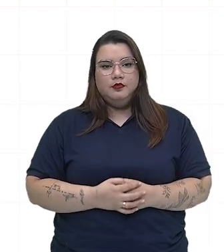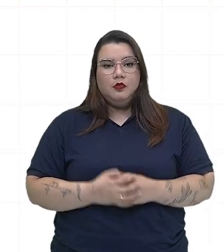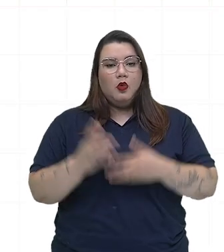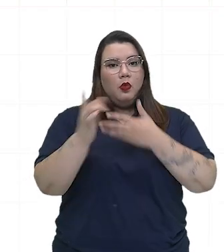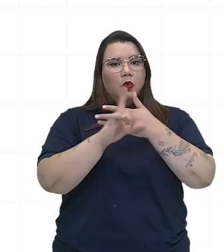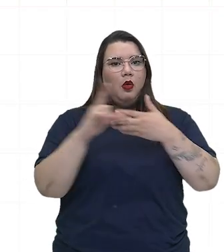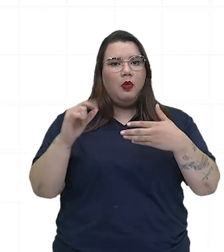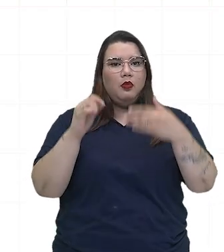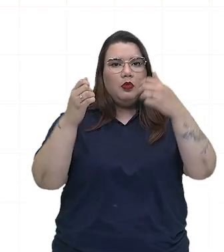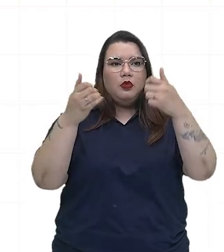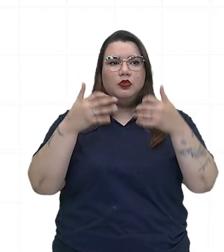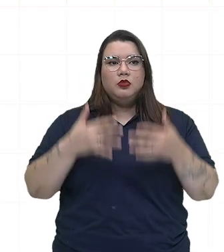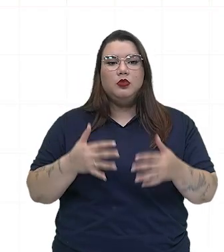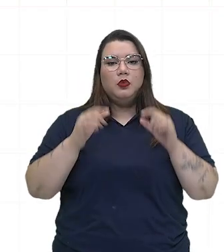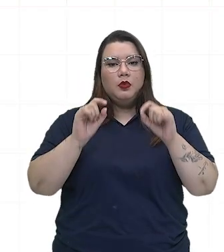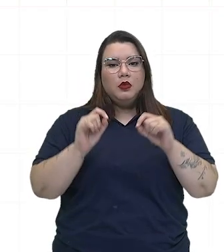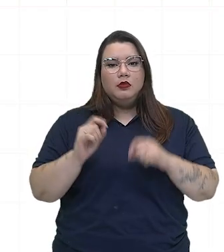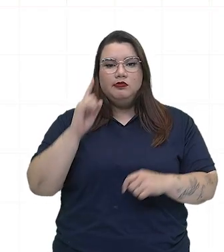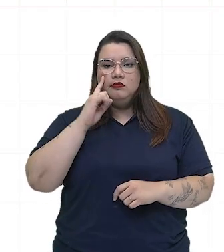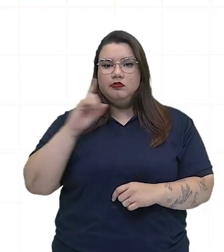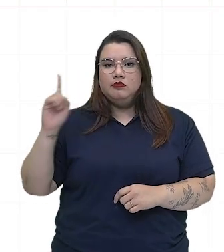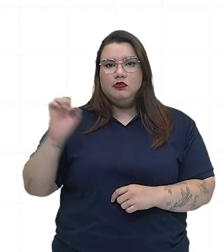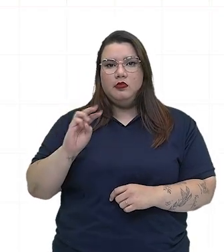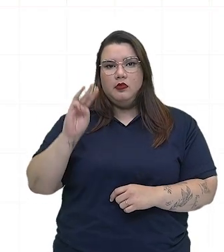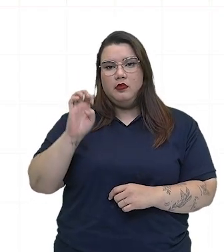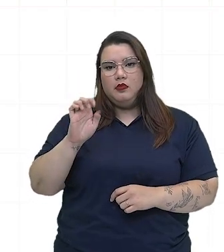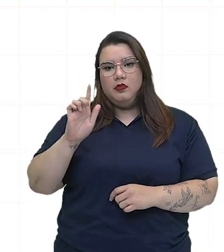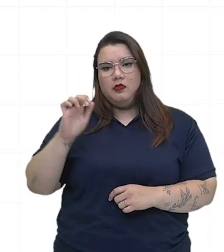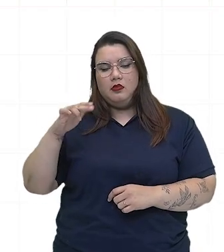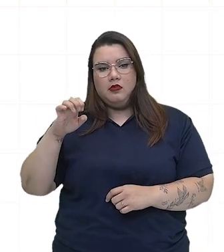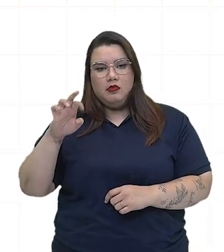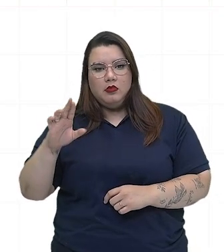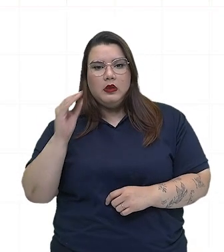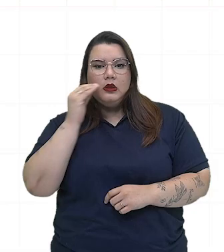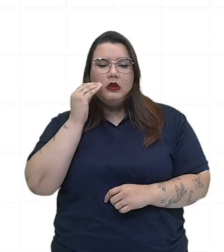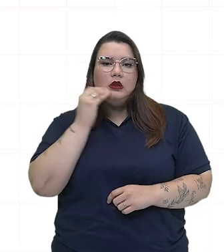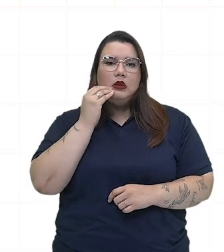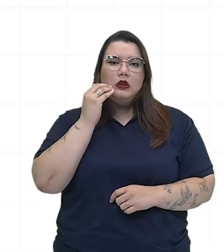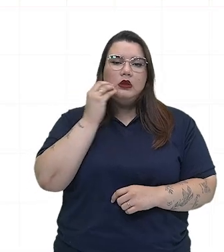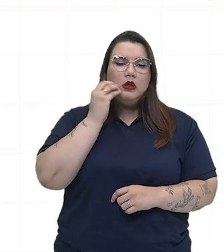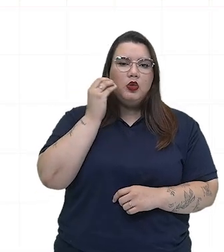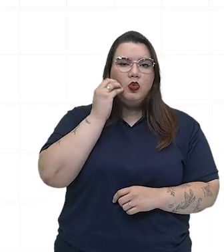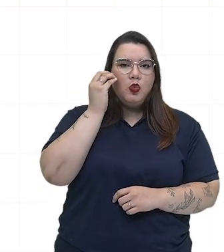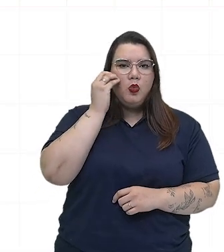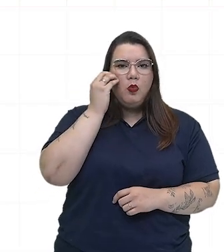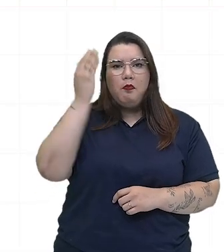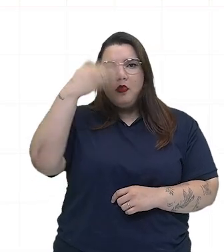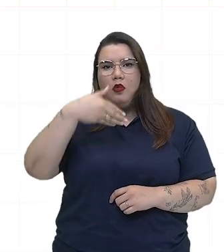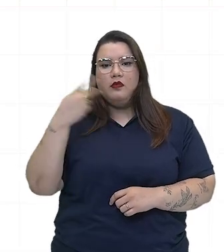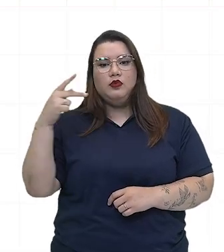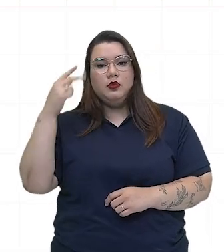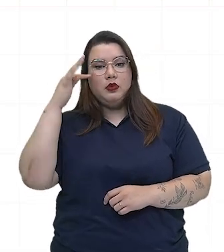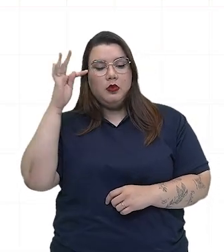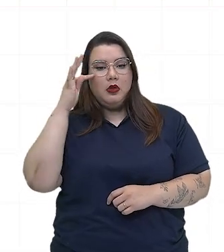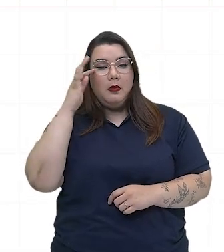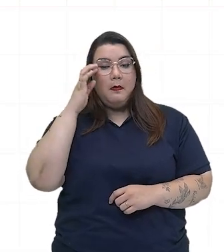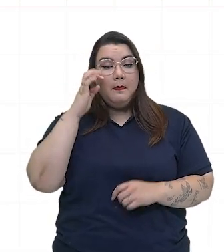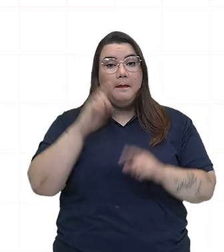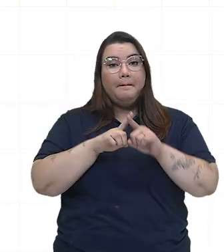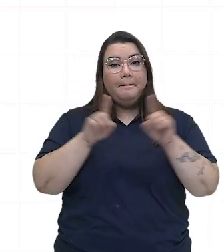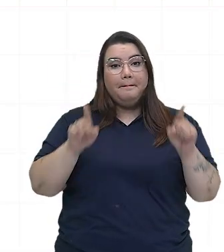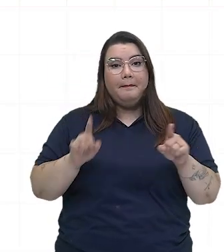Wegener, ele tentou provar a sua teoria, mas ele recebeu muitas